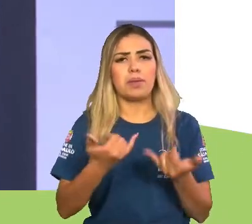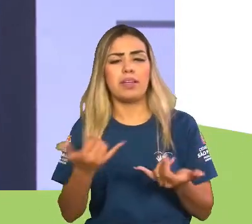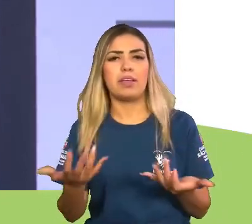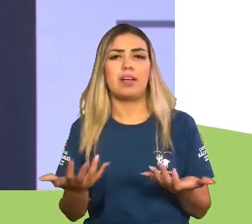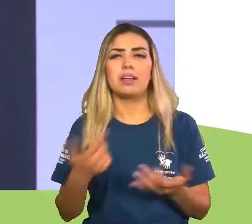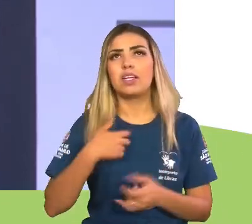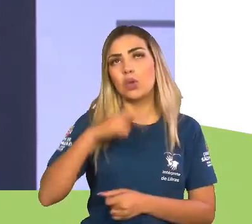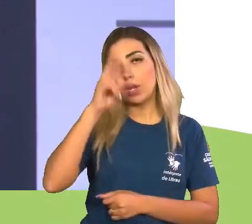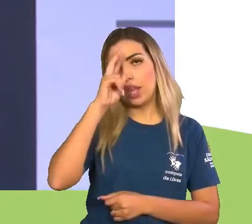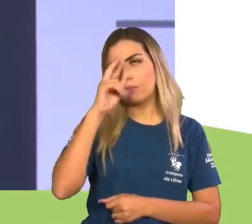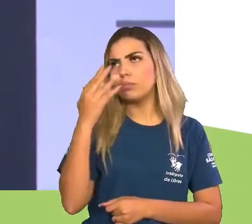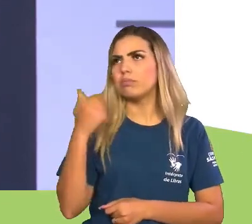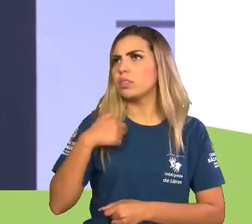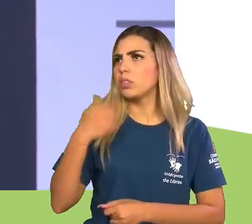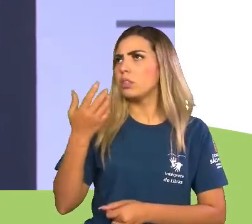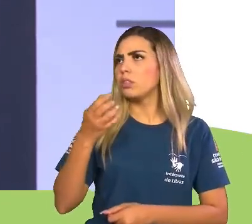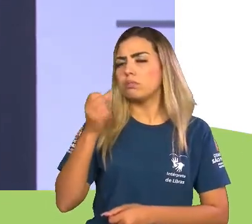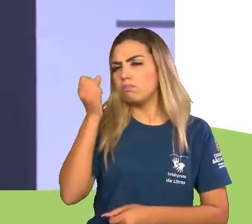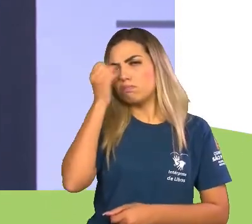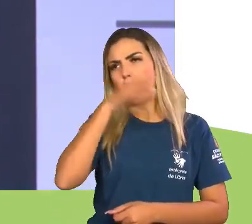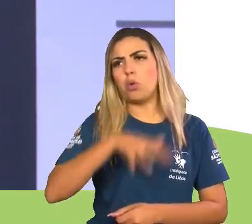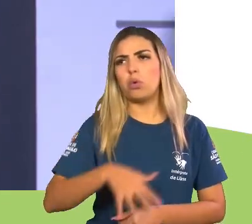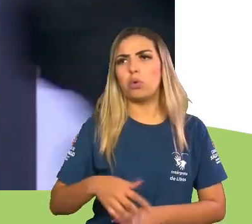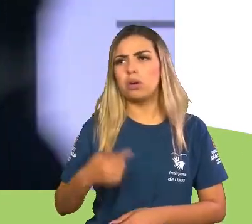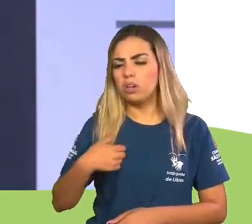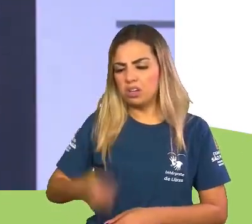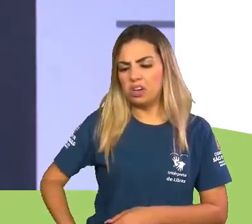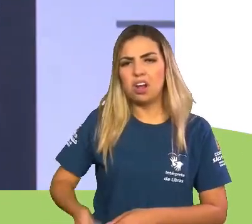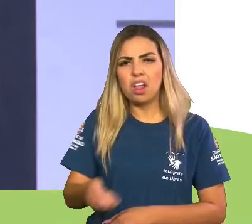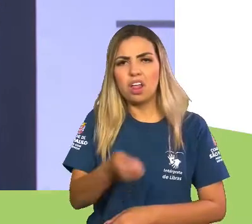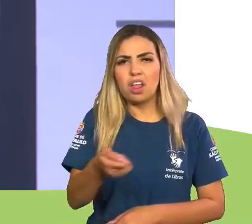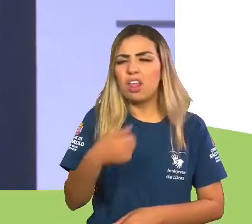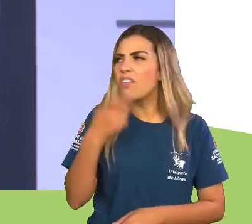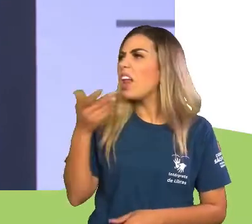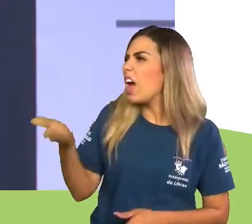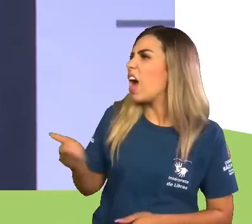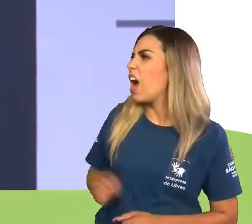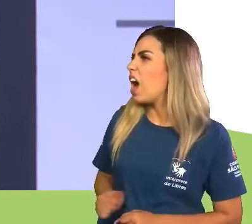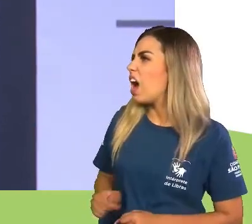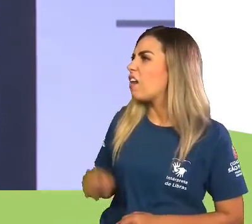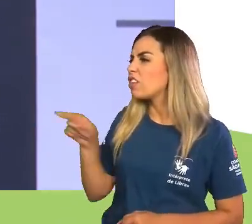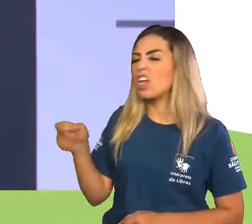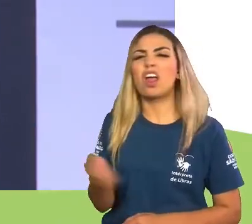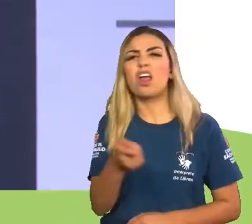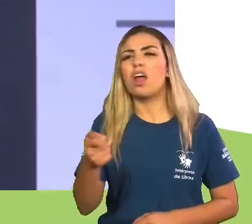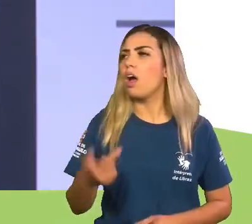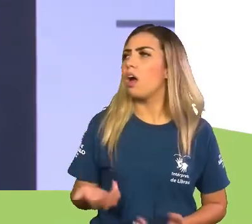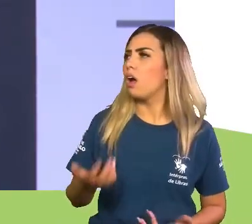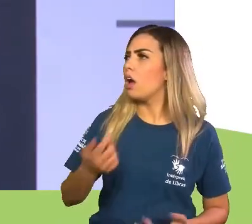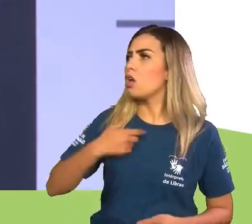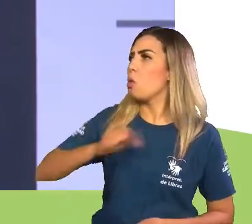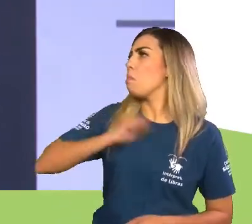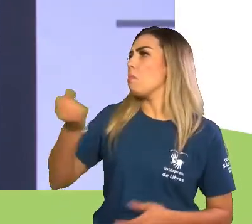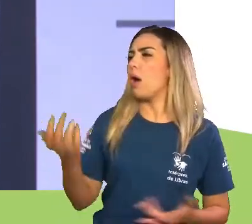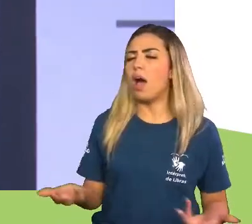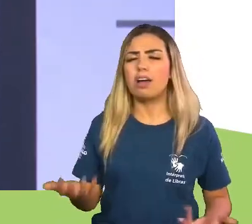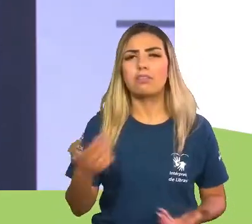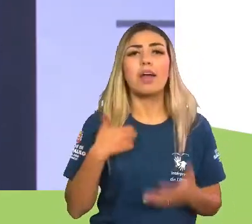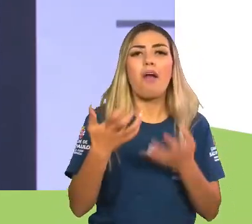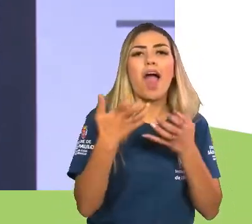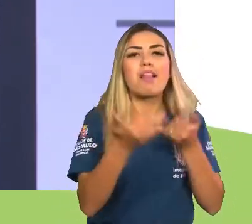fui meio que rebelde, peguei a bengala e disse: minha tia, é assim, aí saí. Como